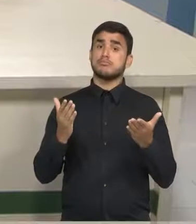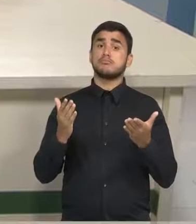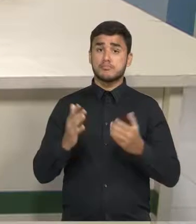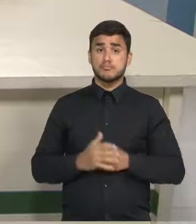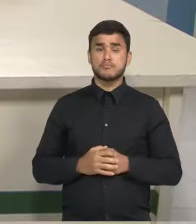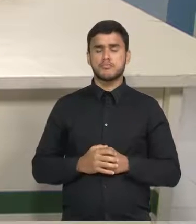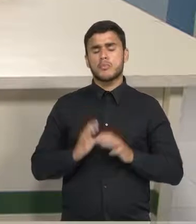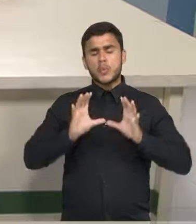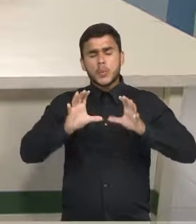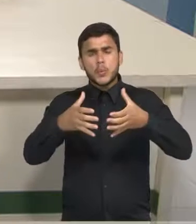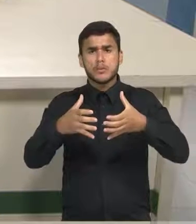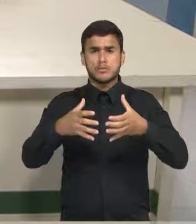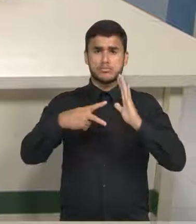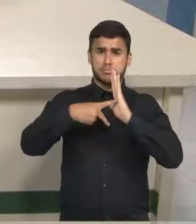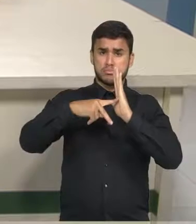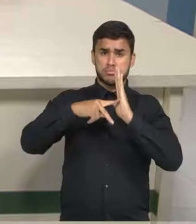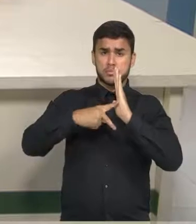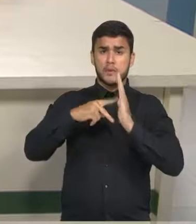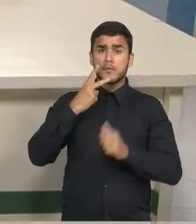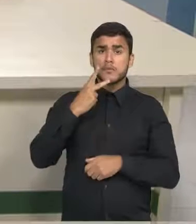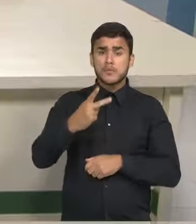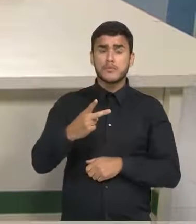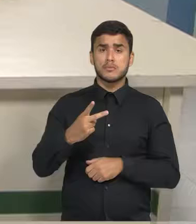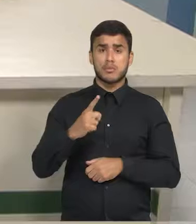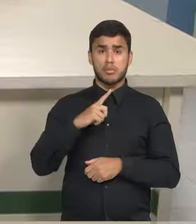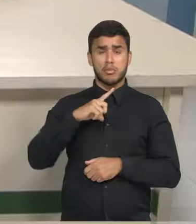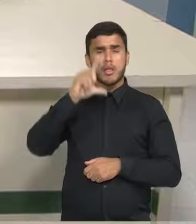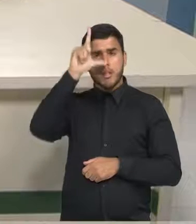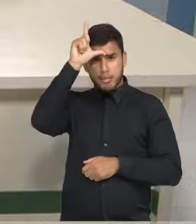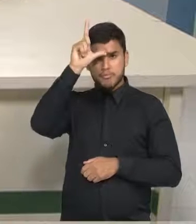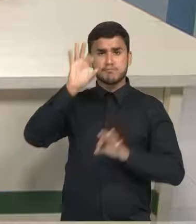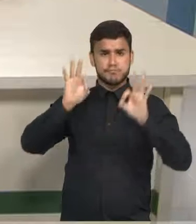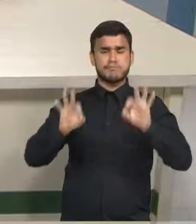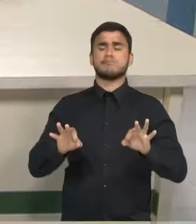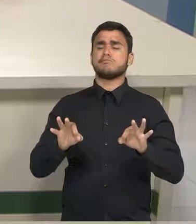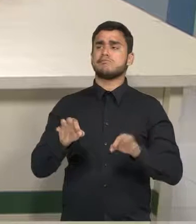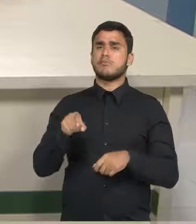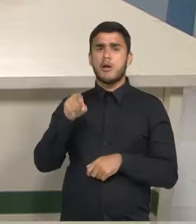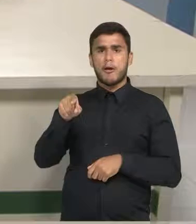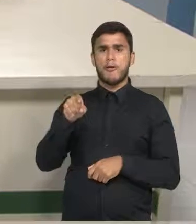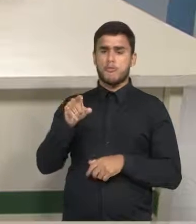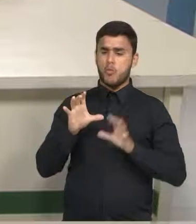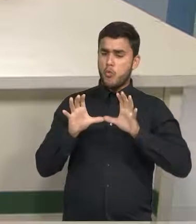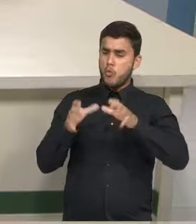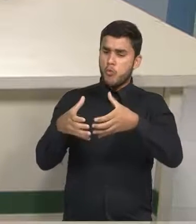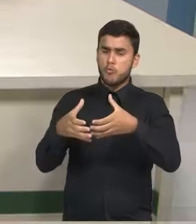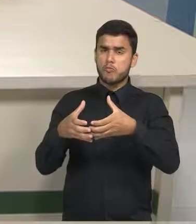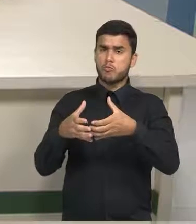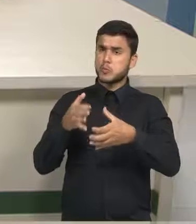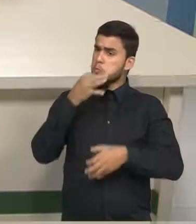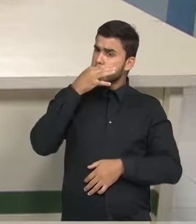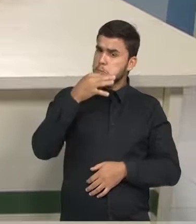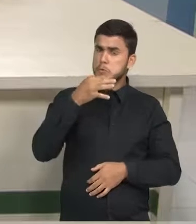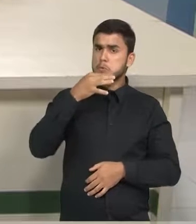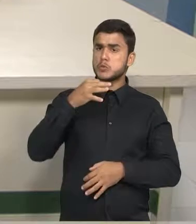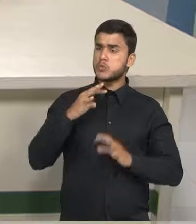alguns líderes sindicais ou líderes, eu posso chamar de líderes de comunidades,